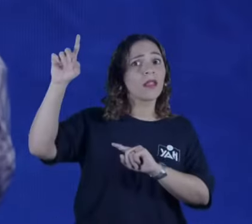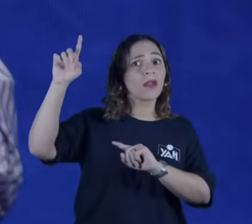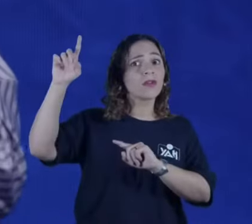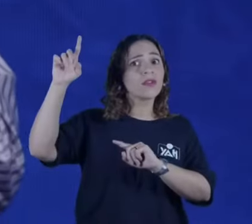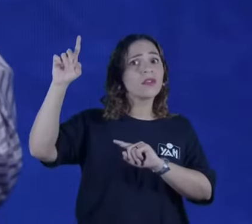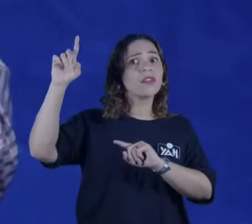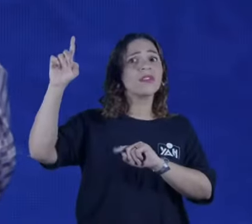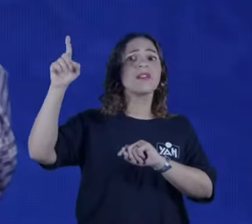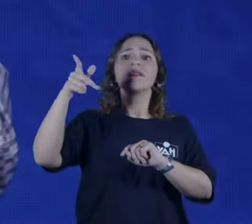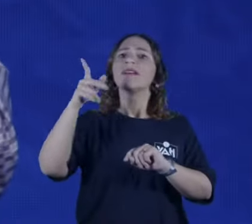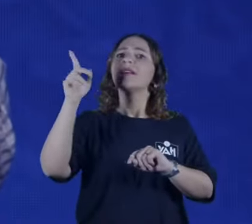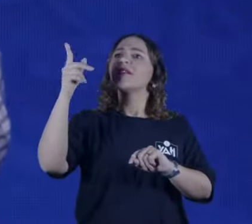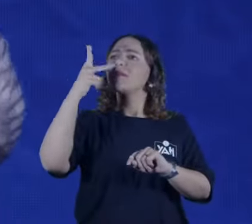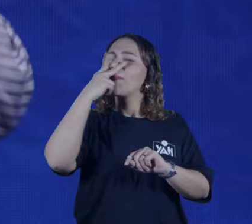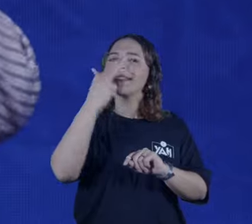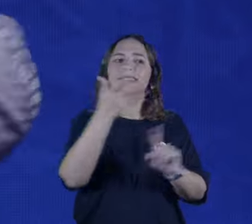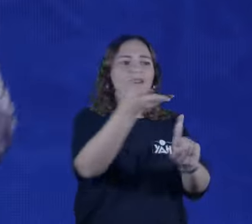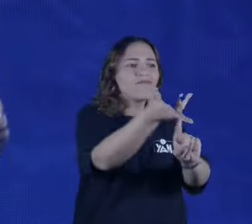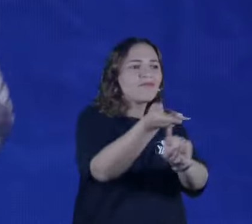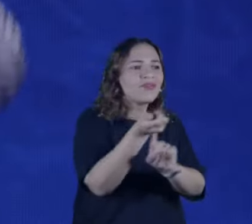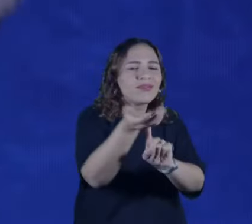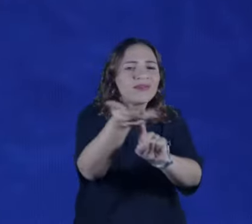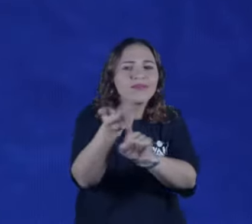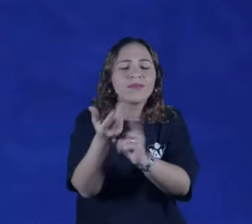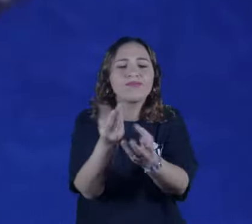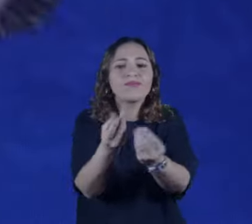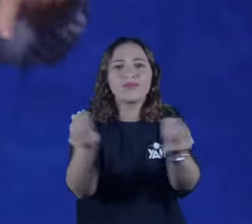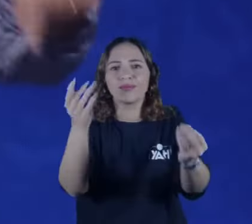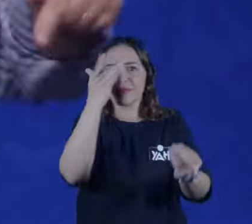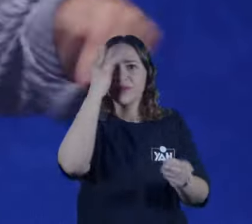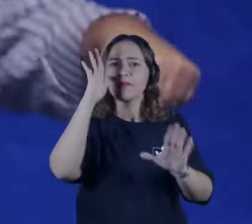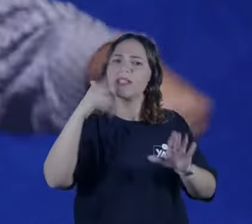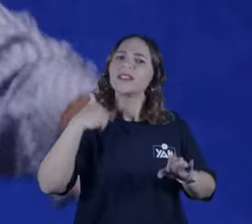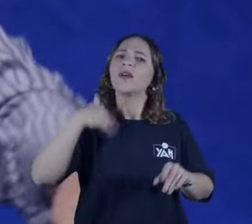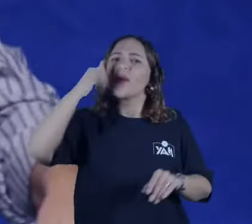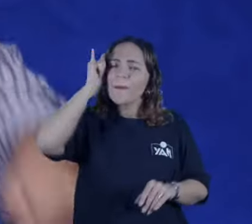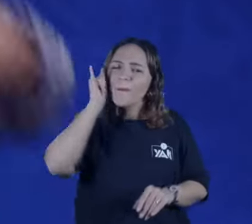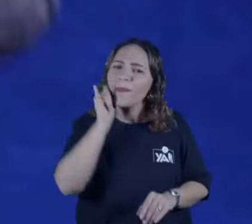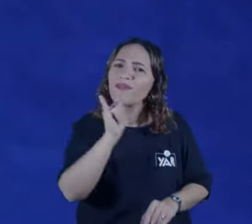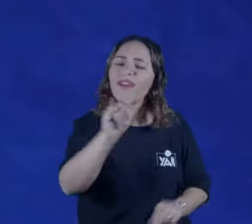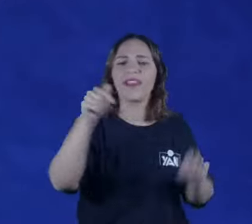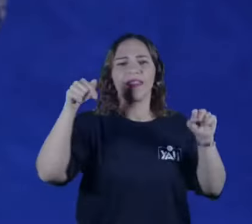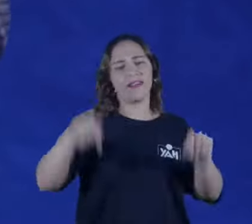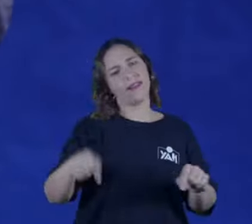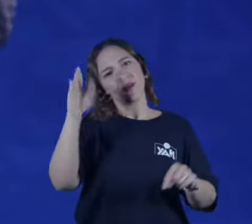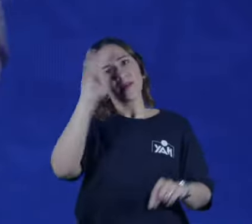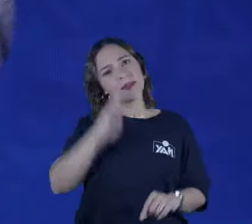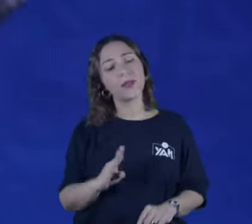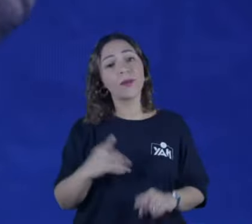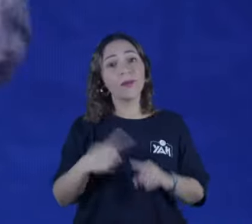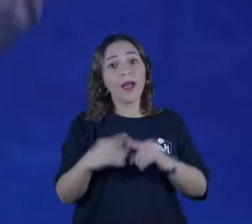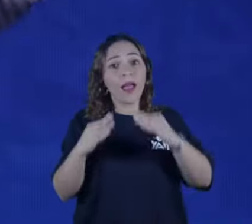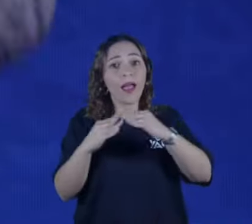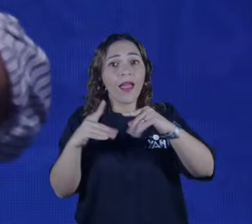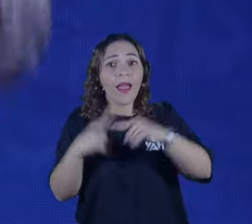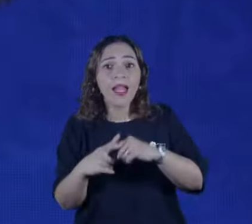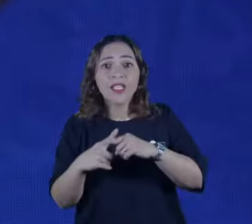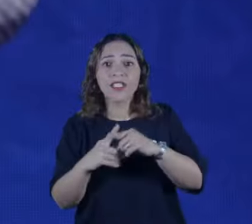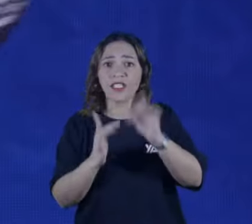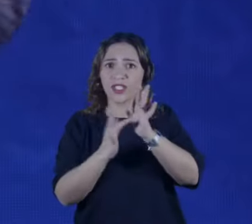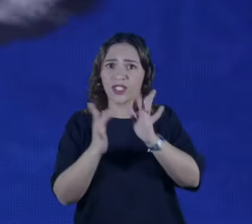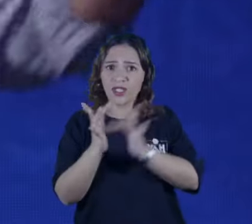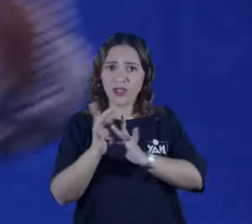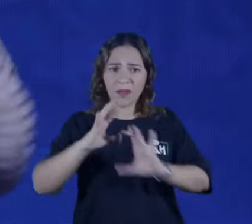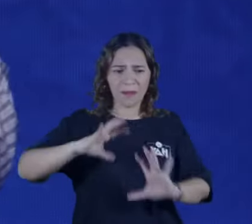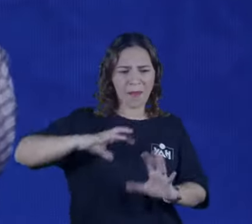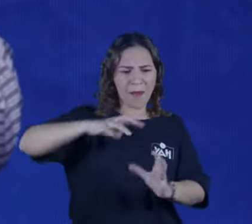acrescentado muitas vidas aqui. Eu estou falando isso como um profeta desta nação, porque a igreja de Cristo que está espalhada